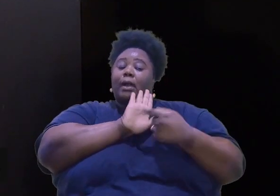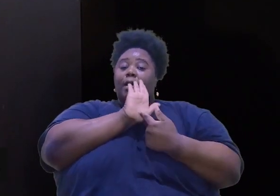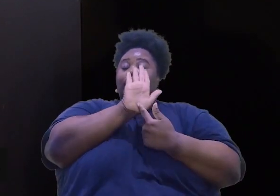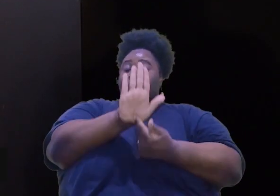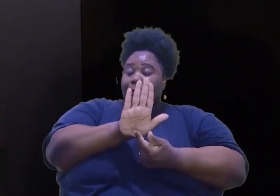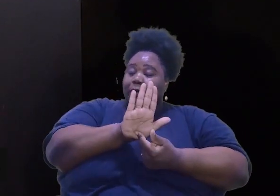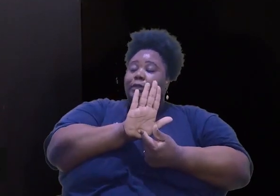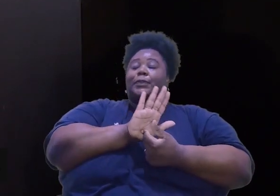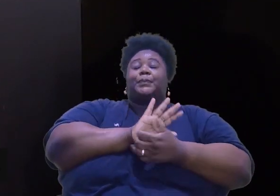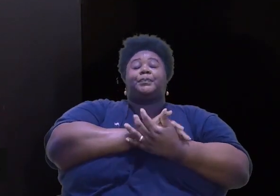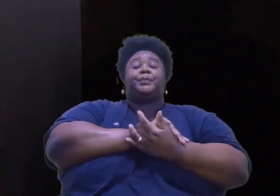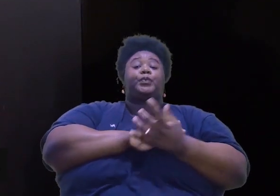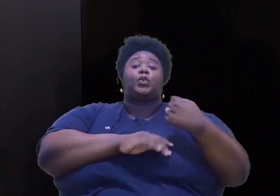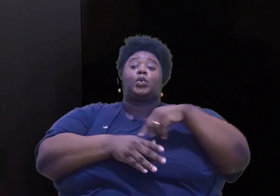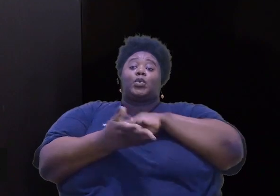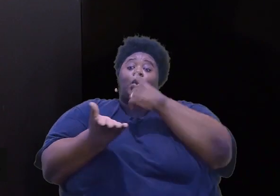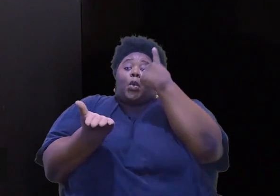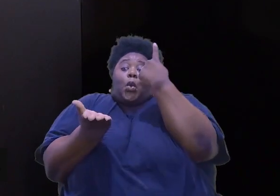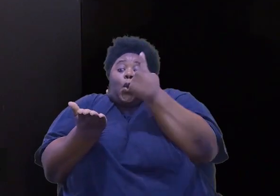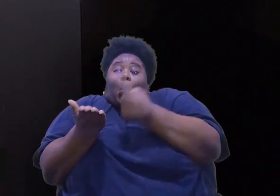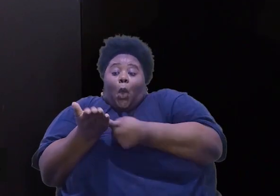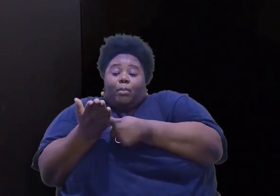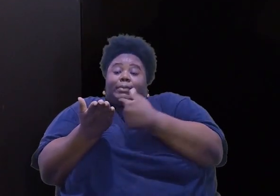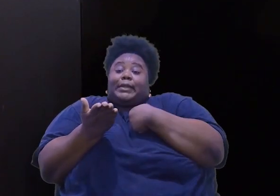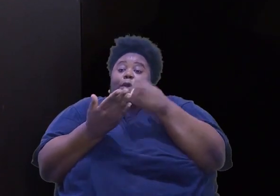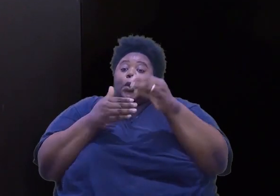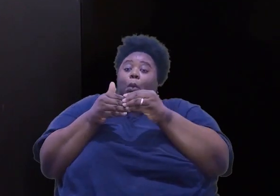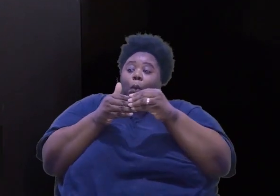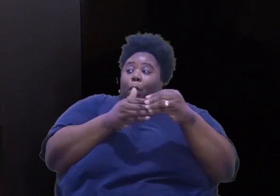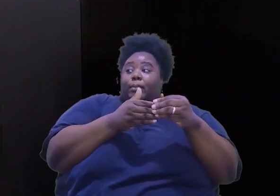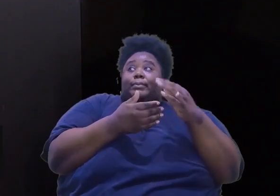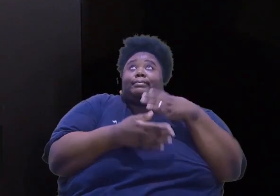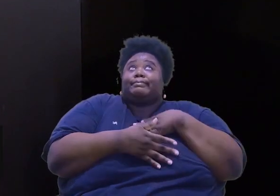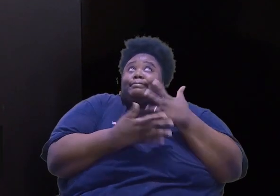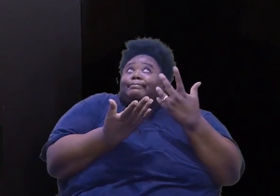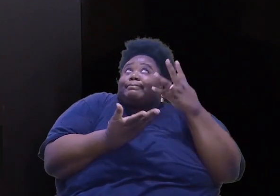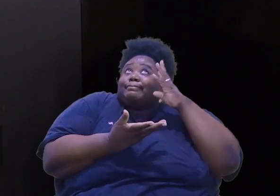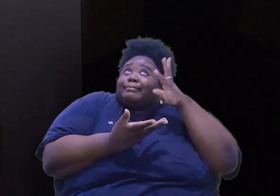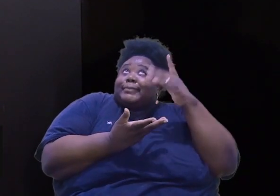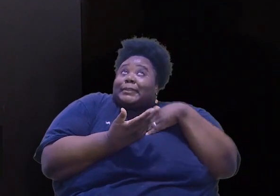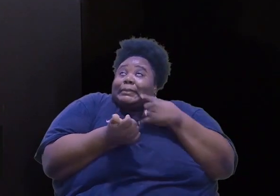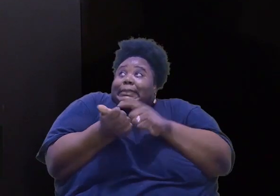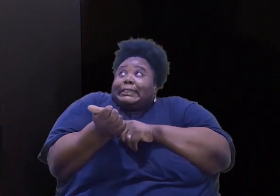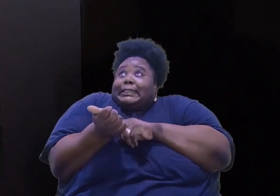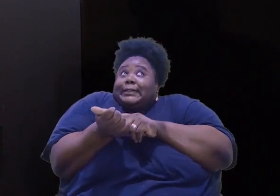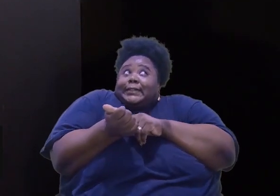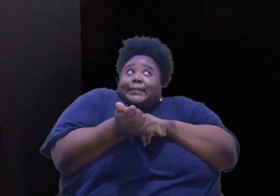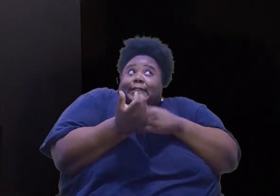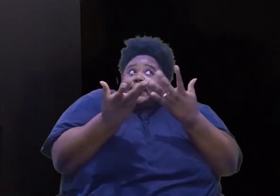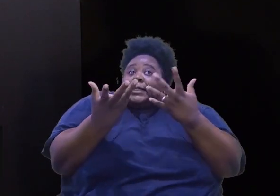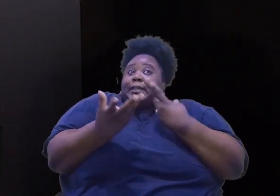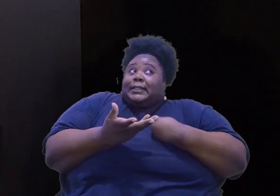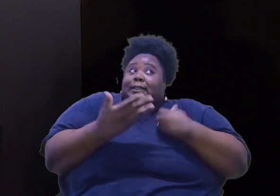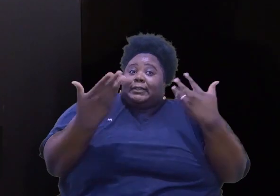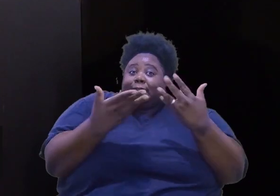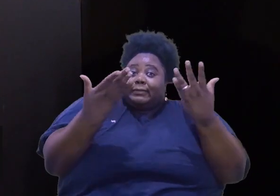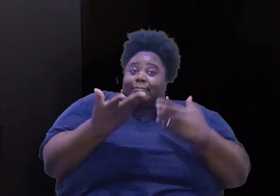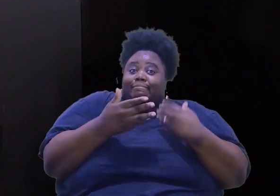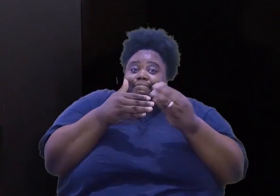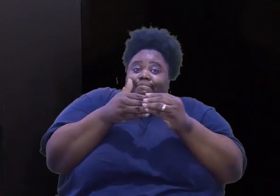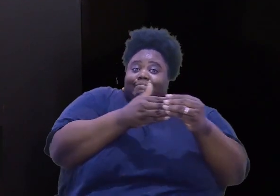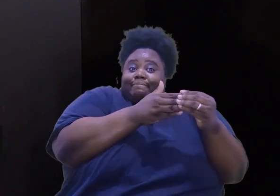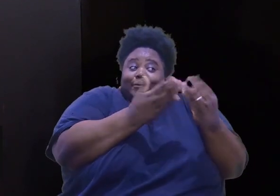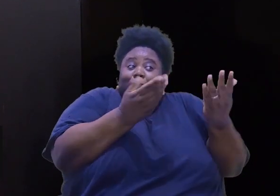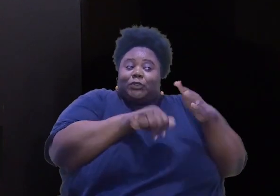O combinado aqui é que eu conduziria, imagina, né? Imagina o meu nervoso de estar aqui assim, conduzindo